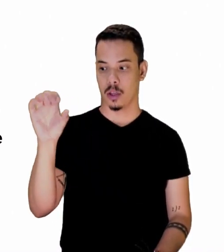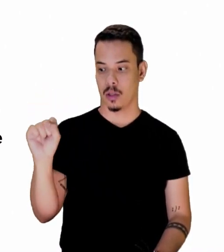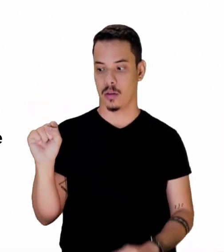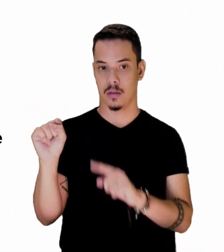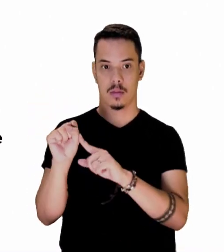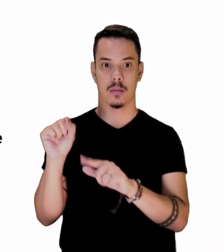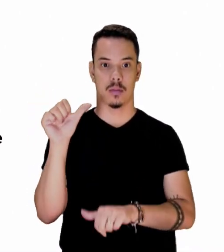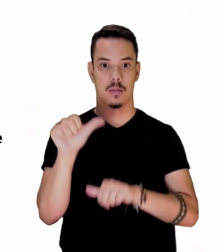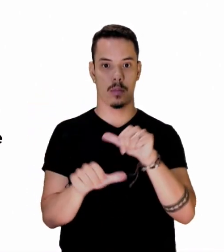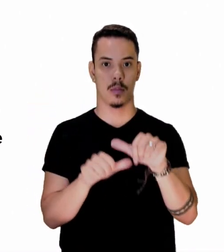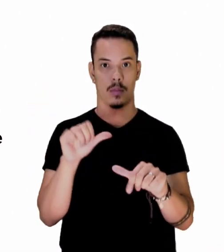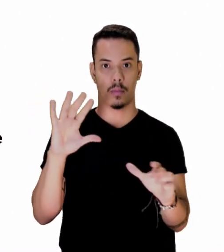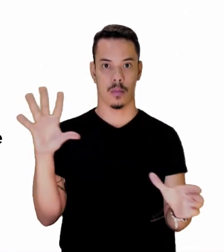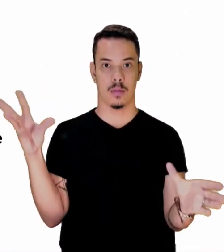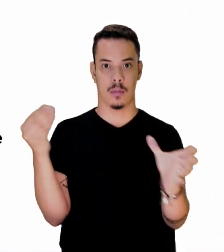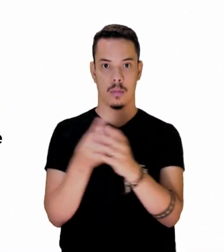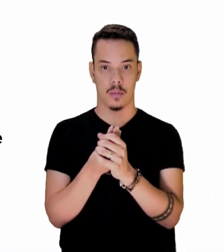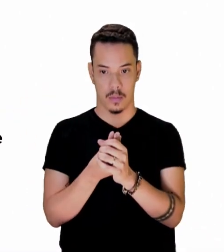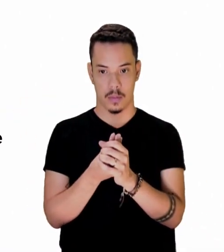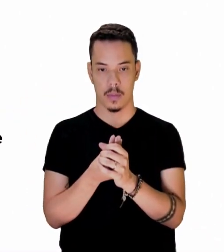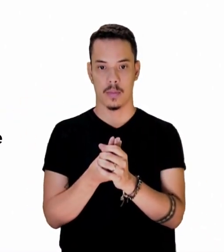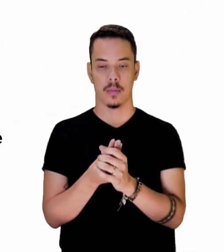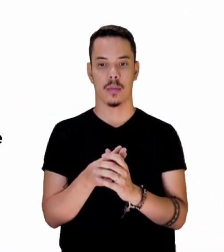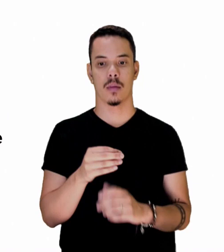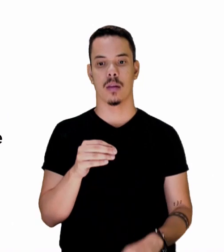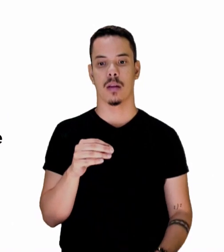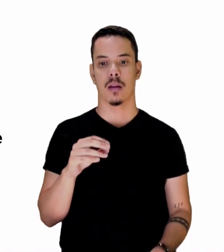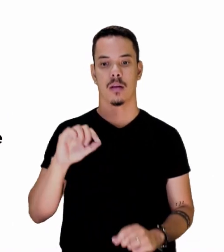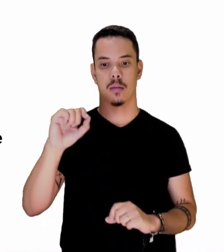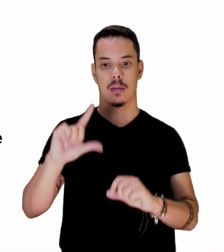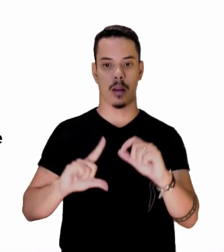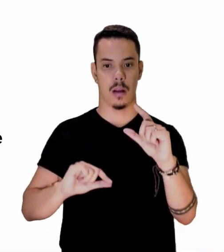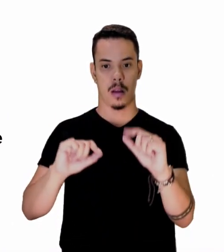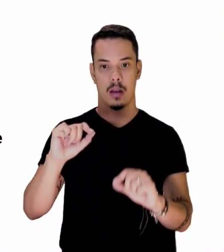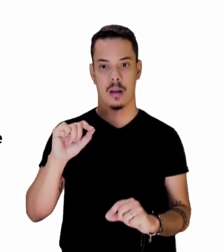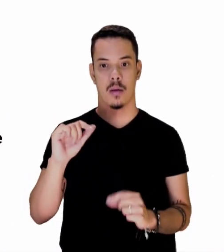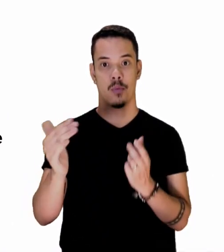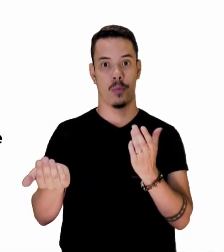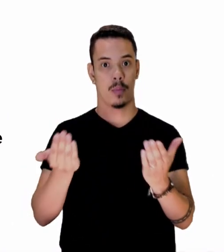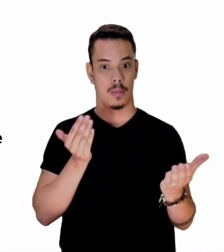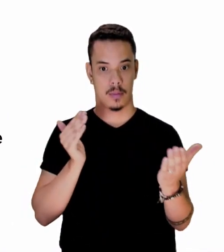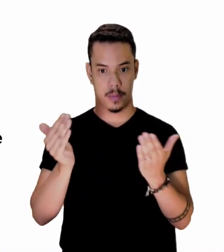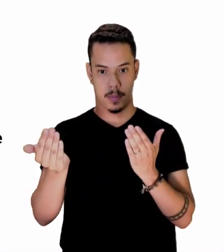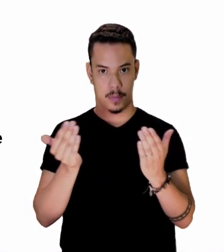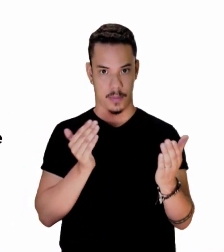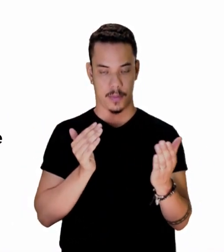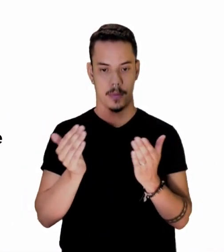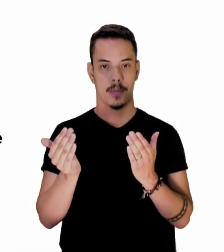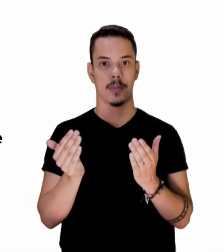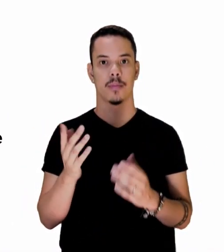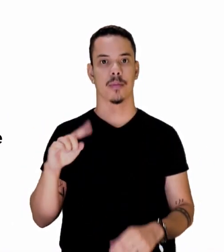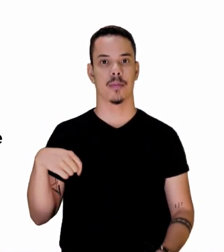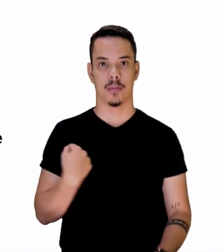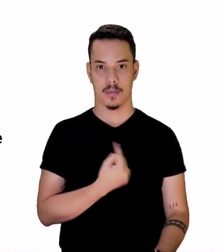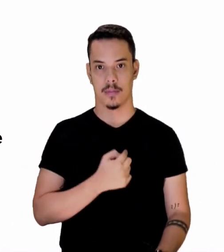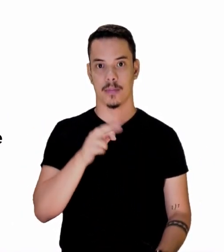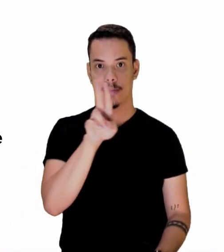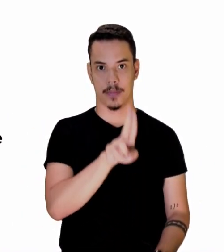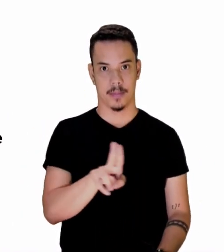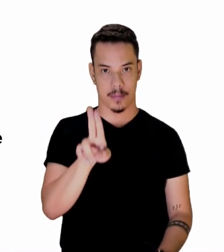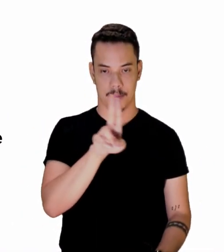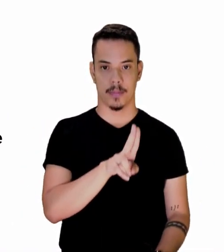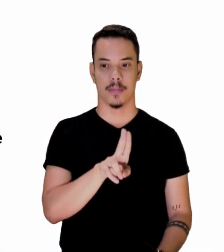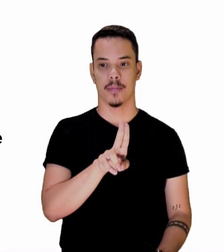grau de adjetivo? Ele pode ser no grau comparativo, que a gente vai usar no